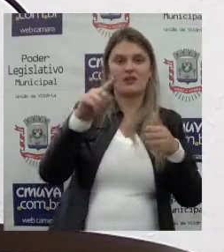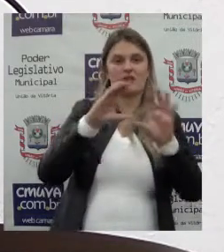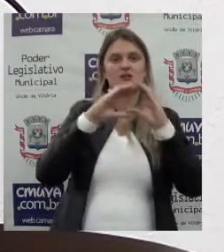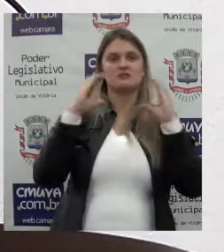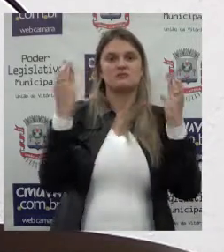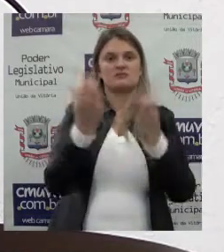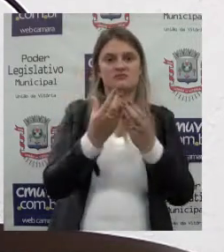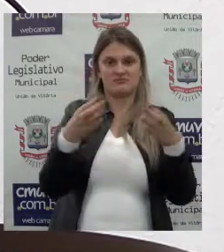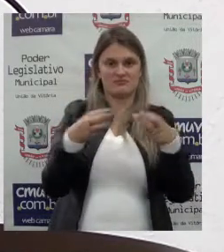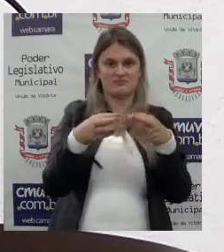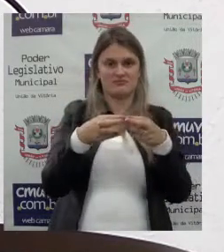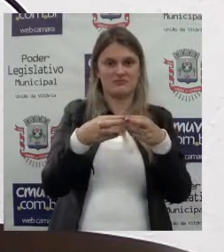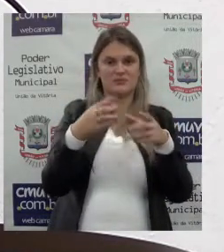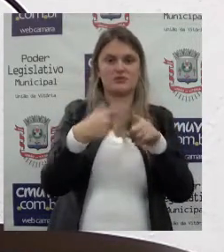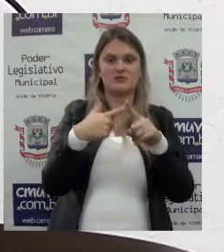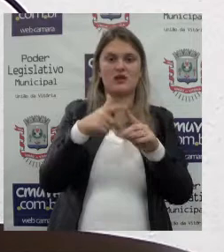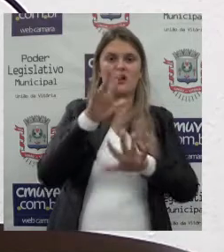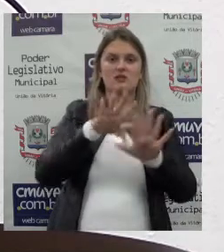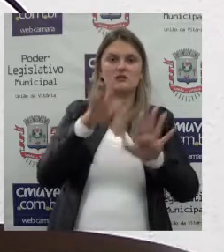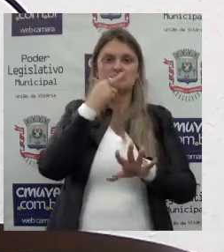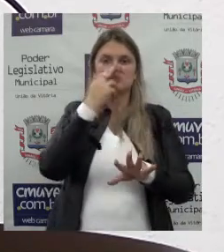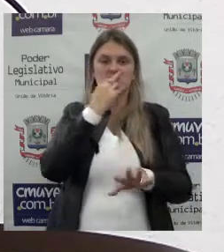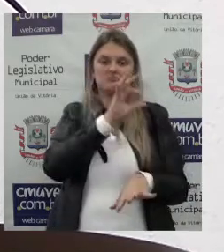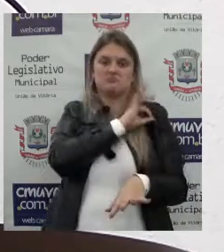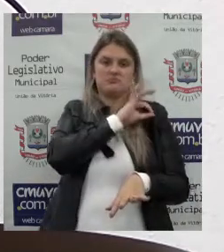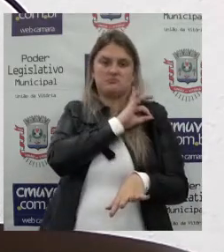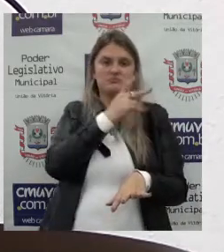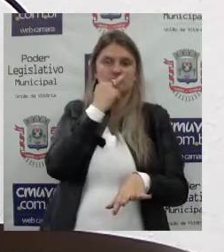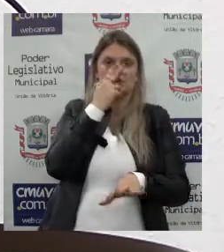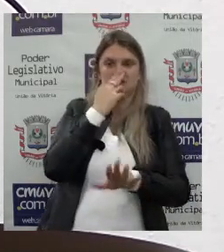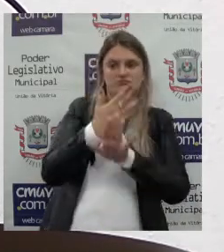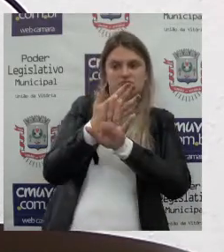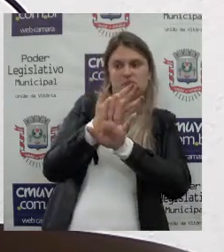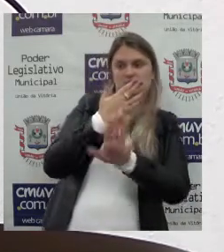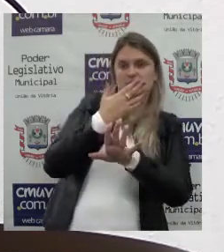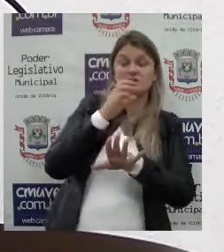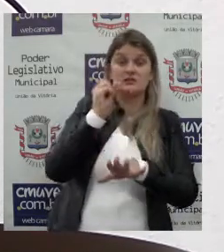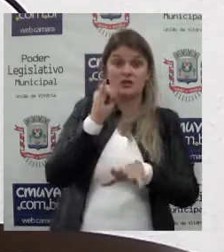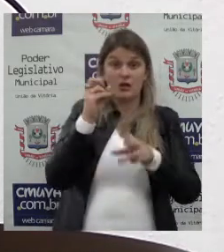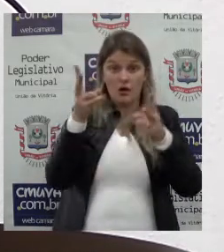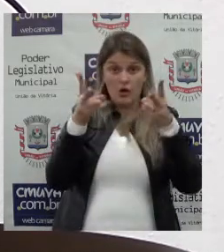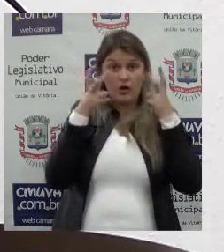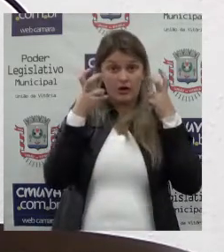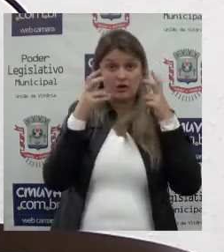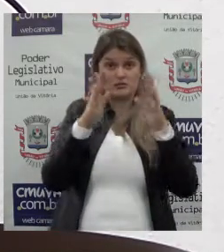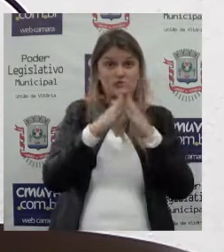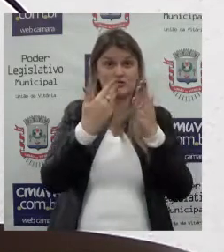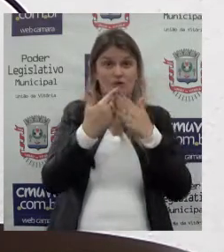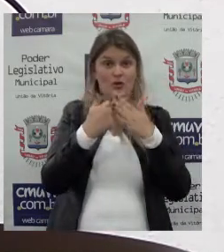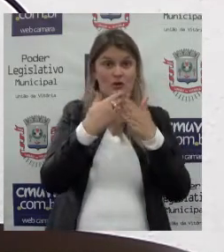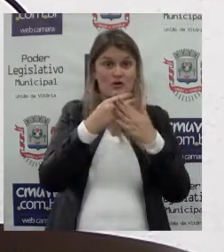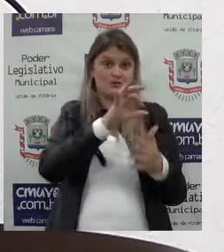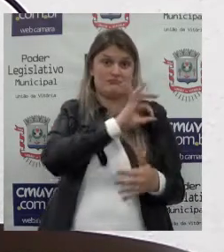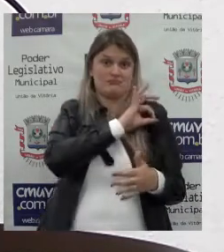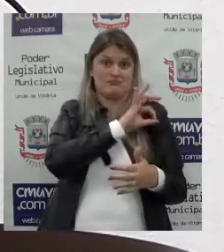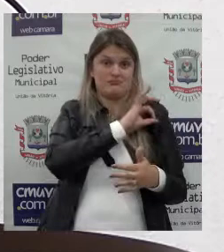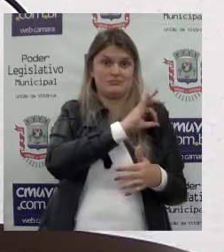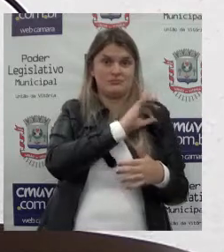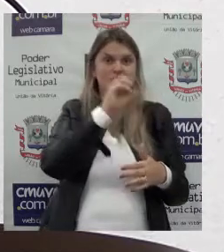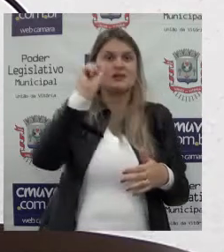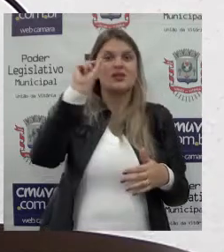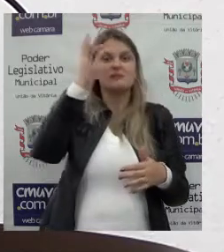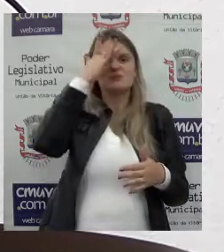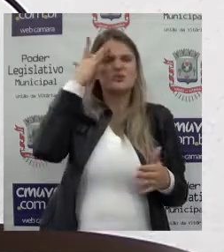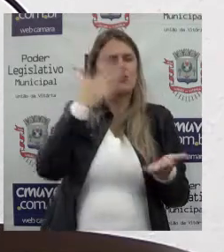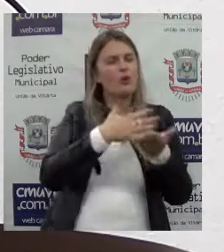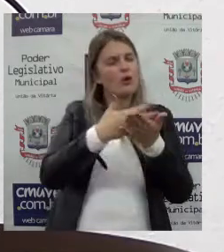às vezes é a própria comunidade. O policial se torna, eu sempre digo o seguinte, se você olhar a nossa escola de soldado no